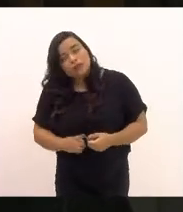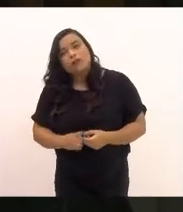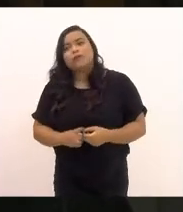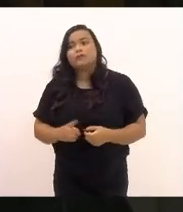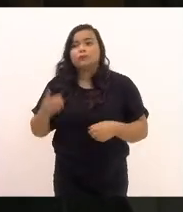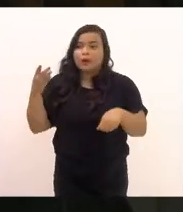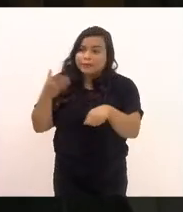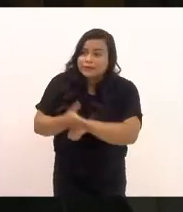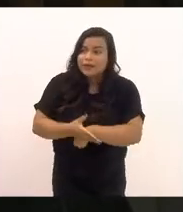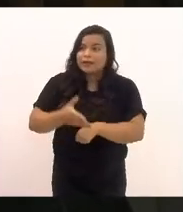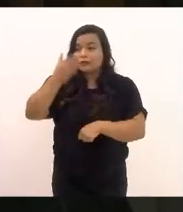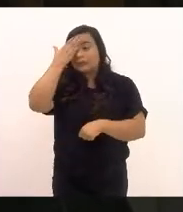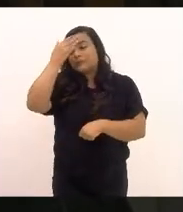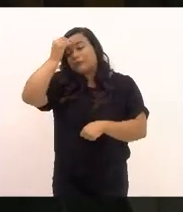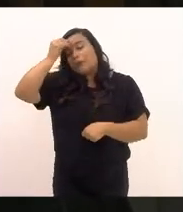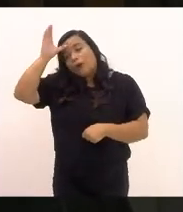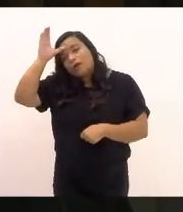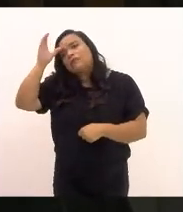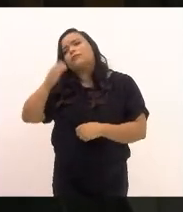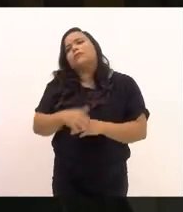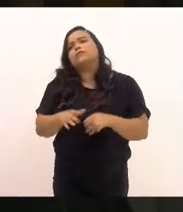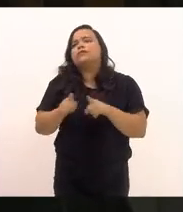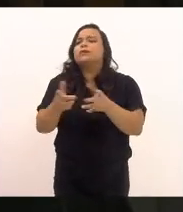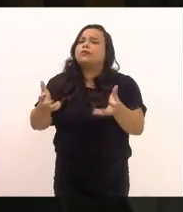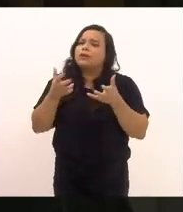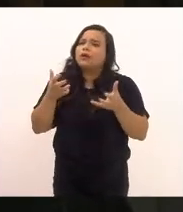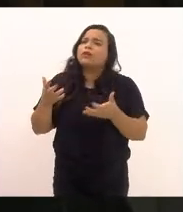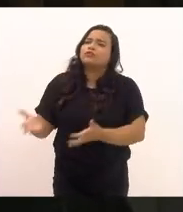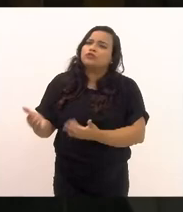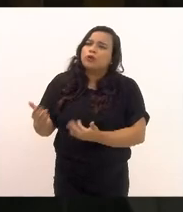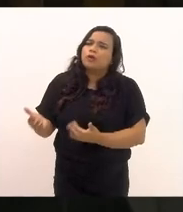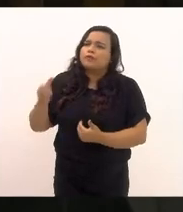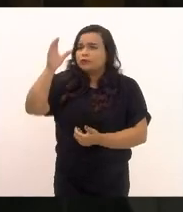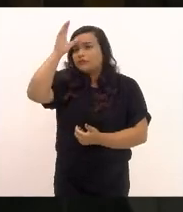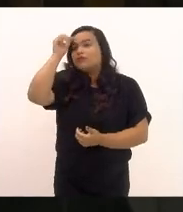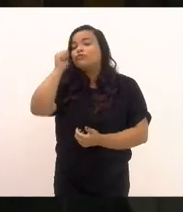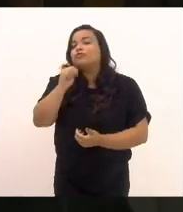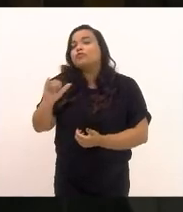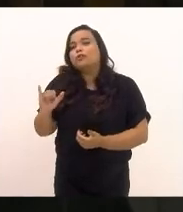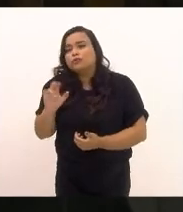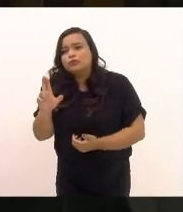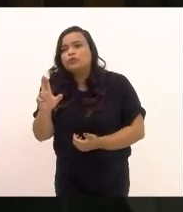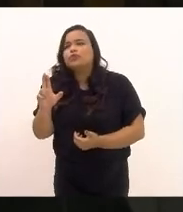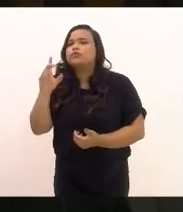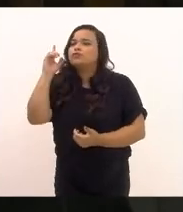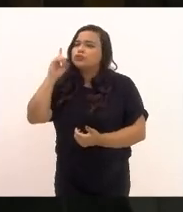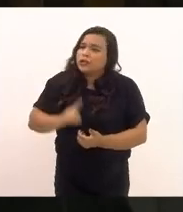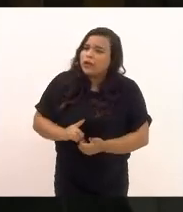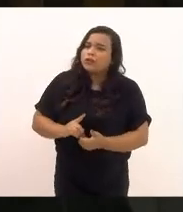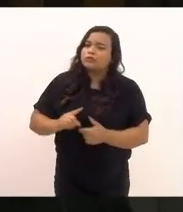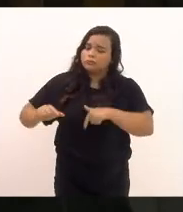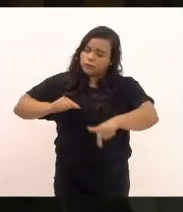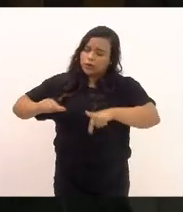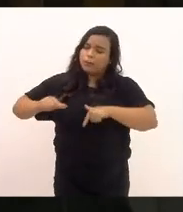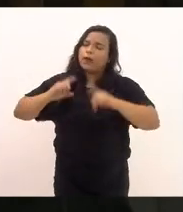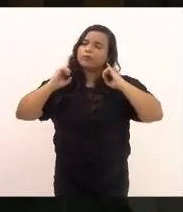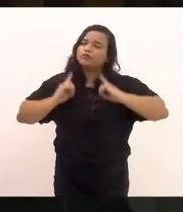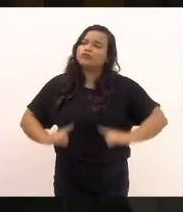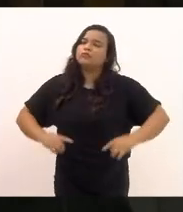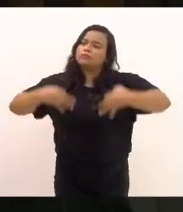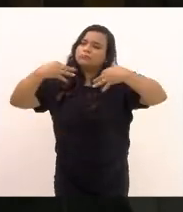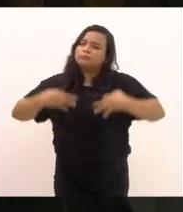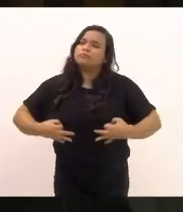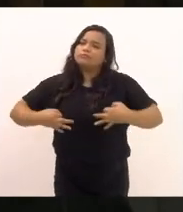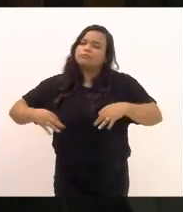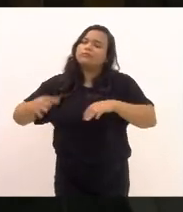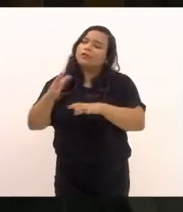ter acesso ao conhecimento. A gente quer que a nossa juventude, Tia Ju, tenha direito a um trabalho digno. E a